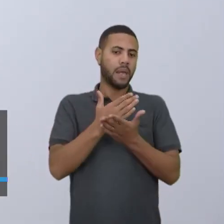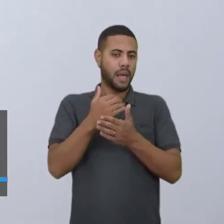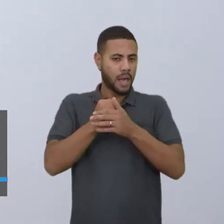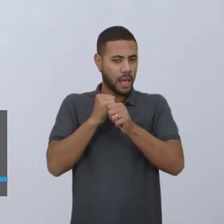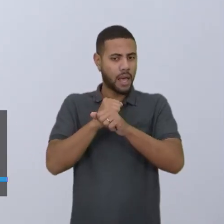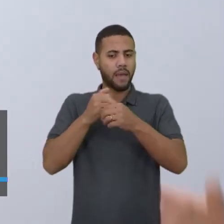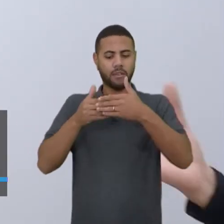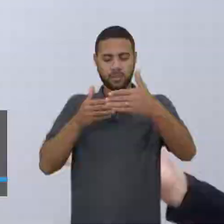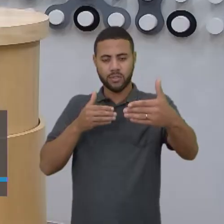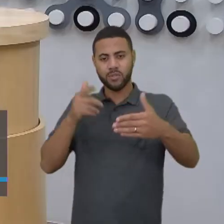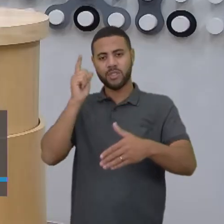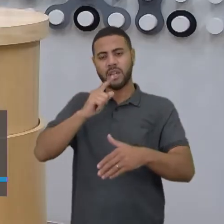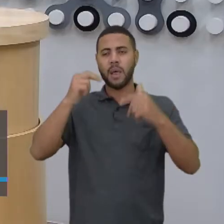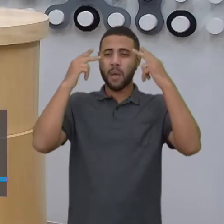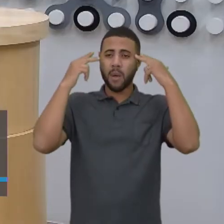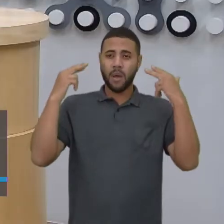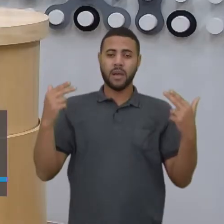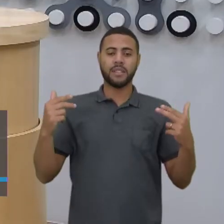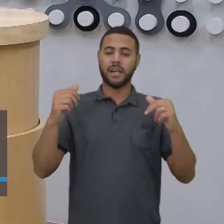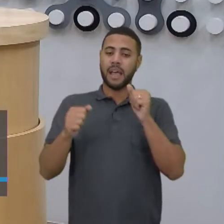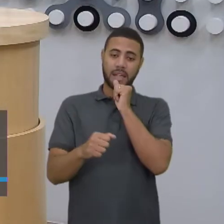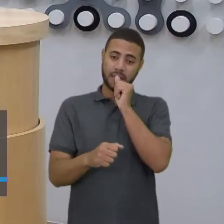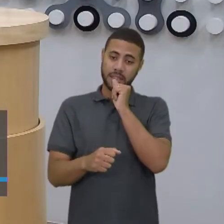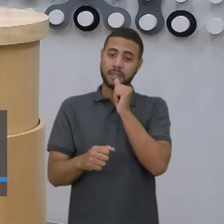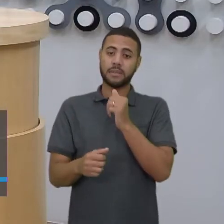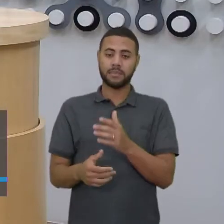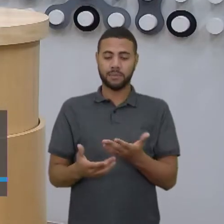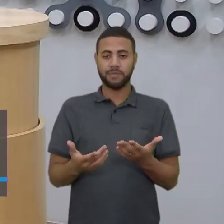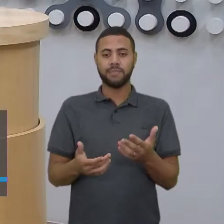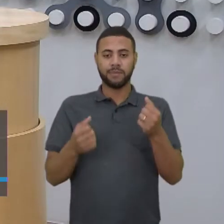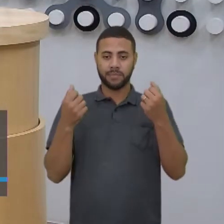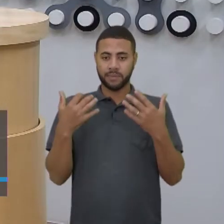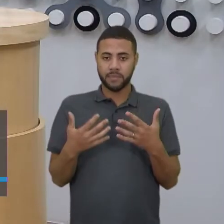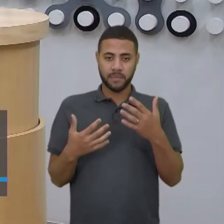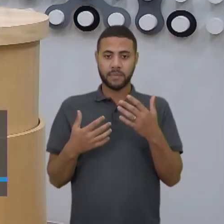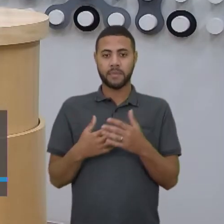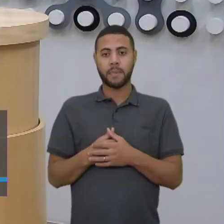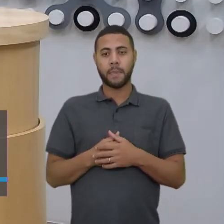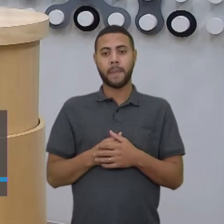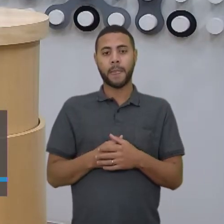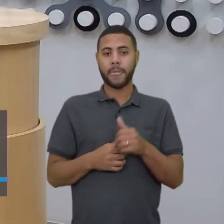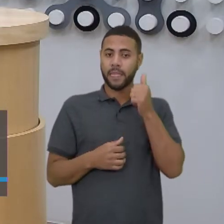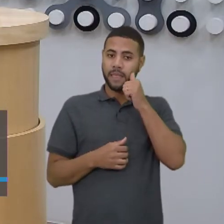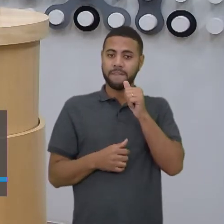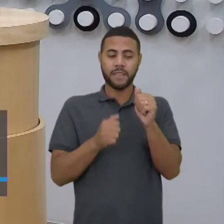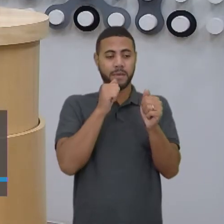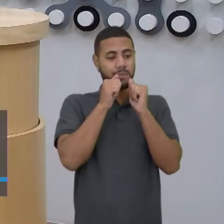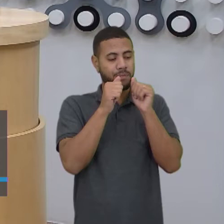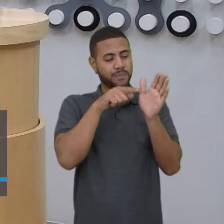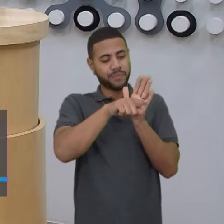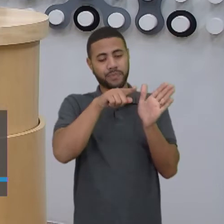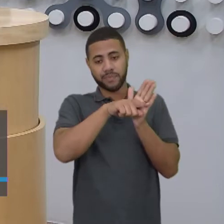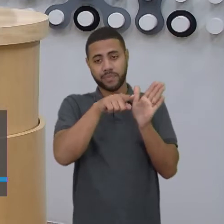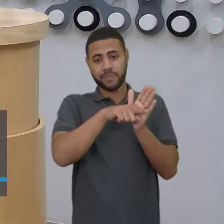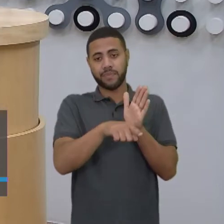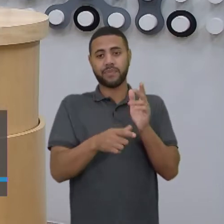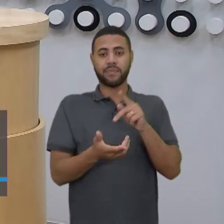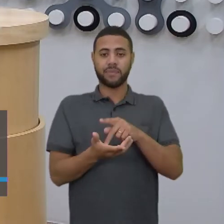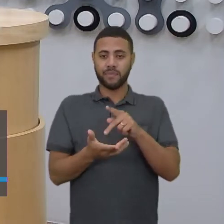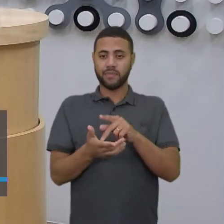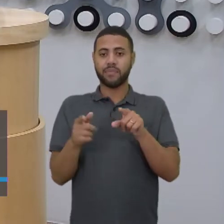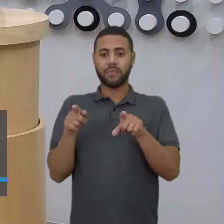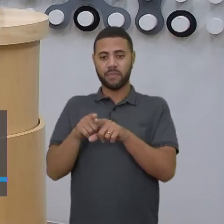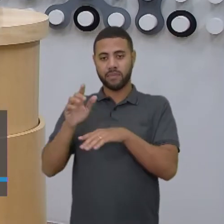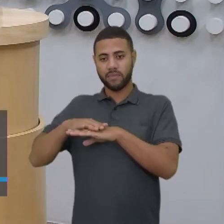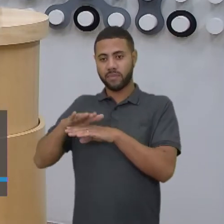normal. E olha só que bacana, né? Você contou a sua experiência entrevistando a jornalista jornalista. E aí eu fui, entrevistei falar